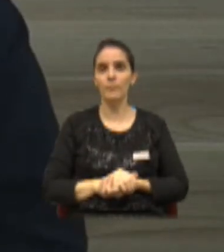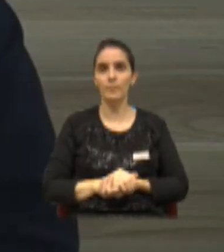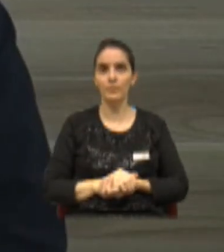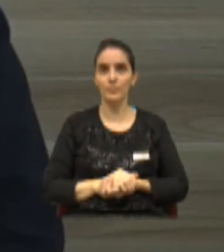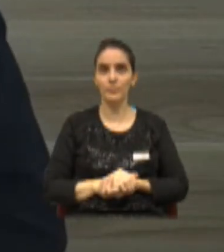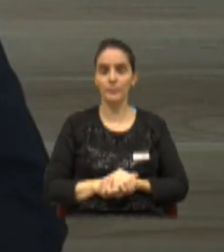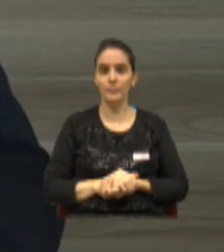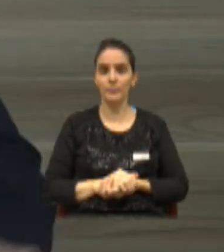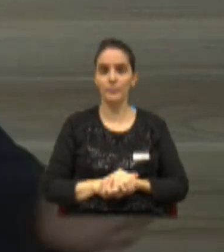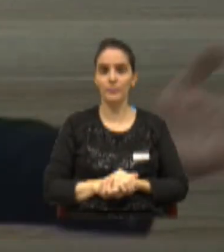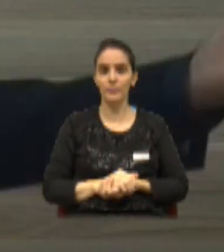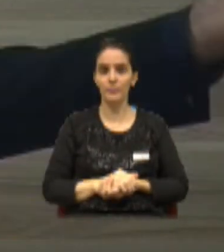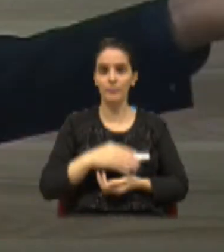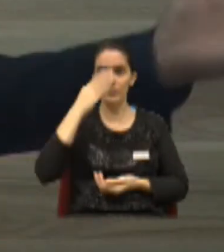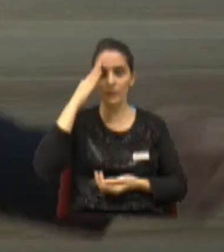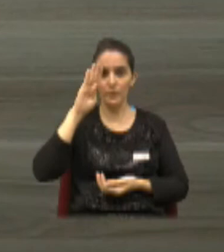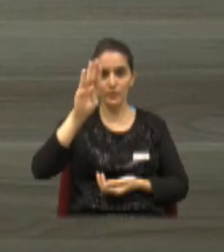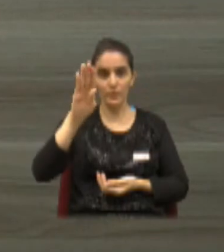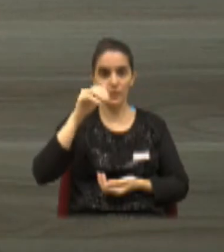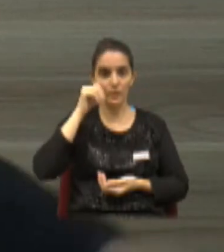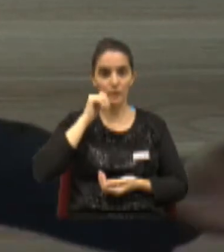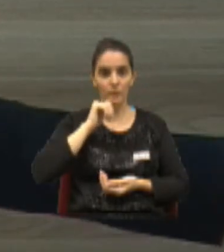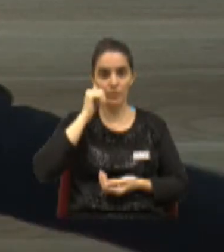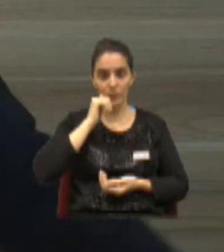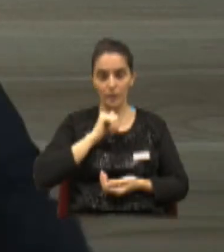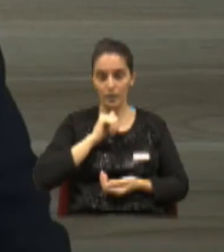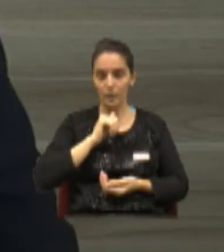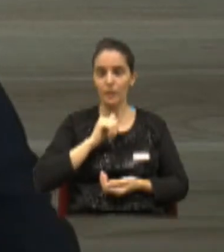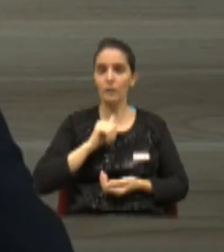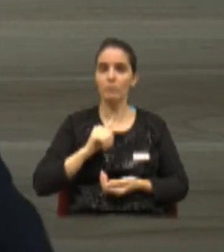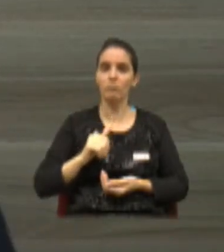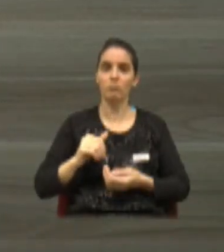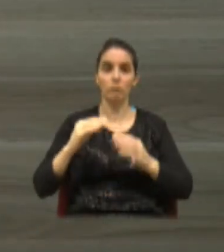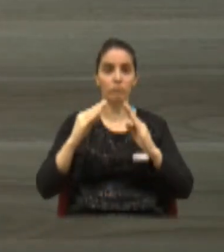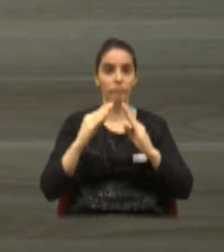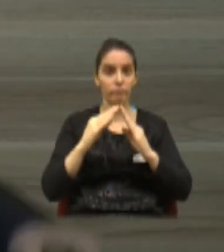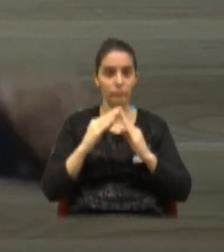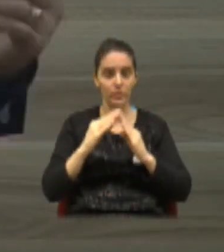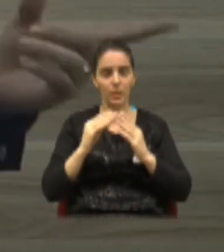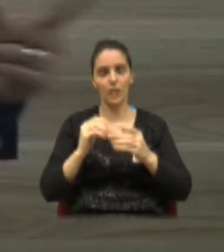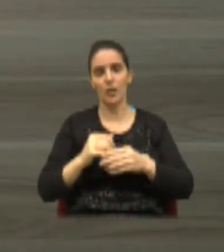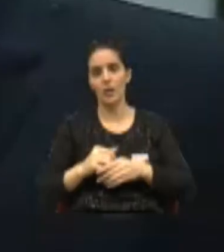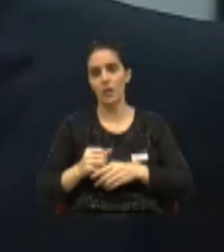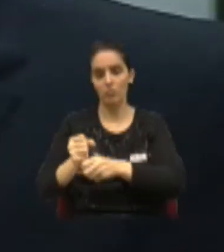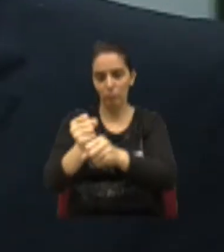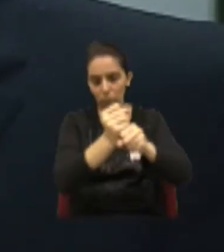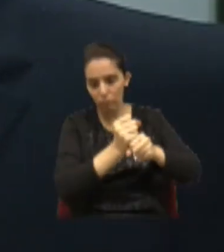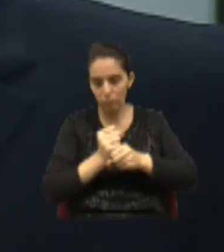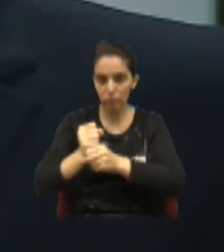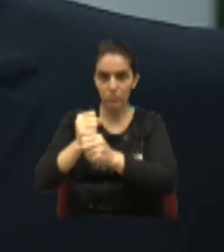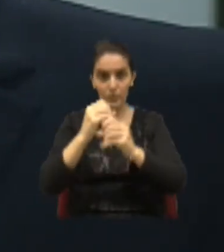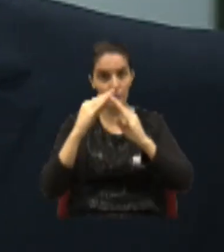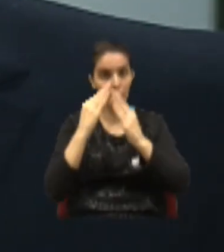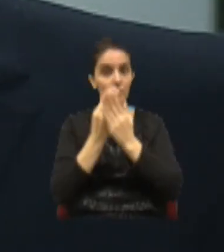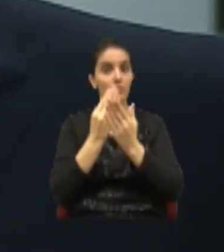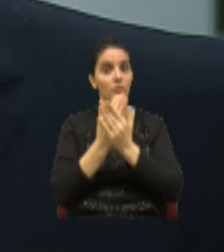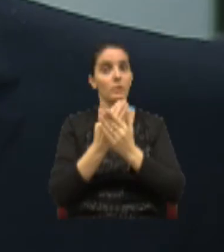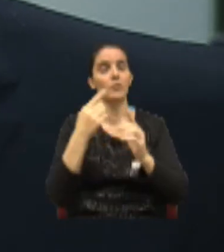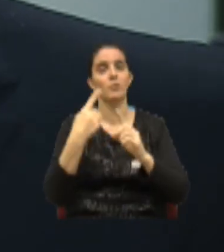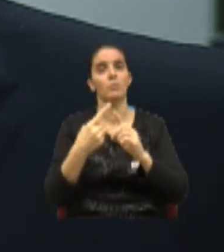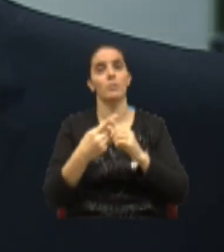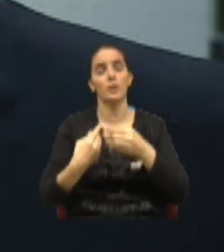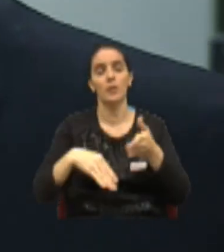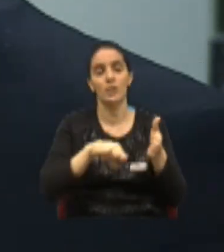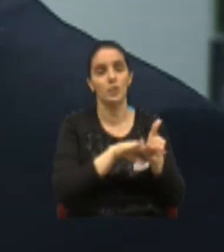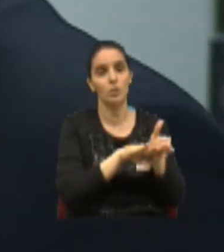senhores, principalmente as mulheres, as donas de casa, as merendeiras, né, que além de tudo chegam em casa e tem que ainda dar conta